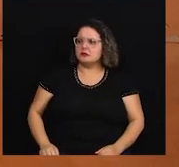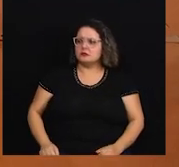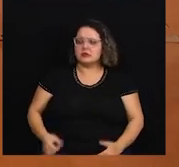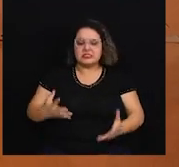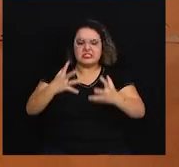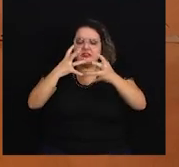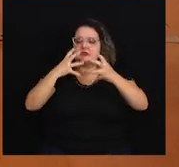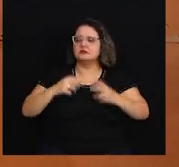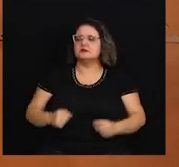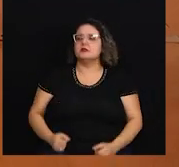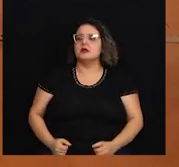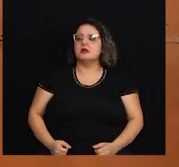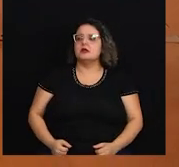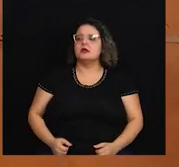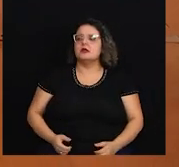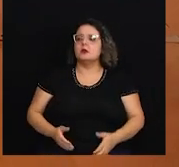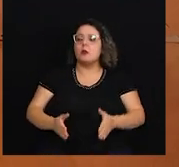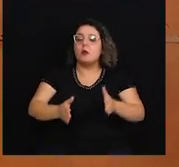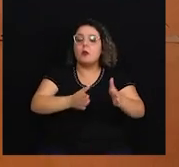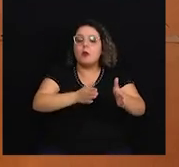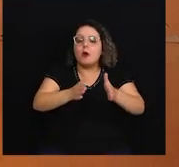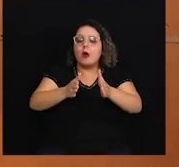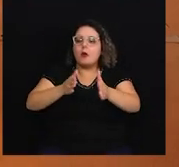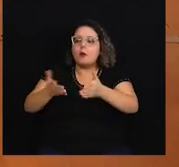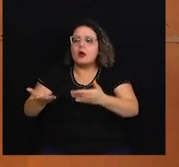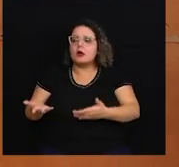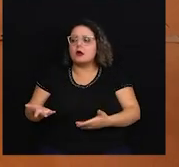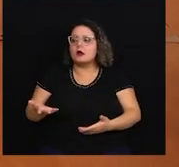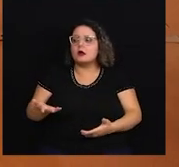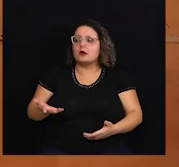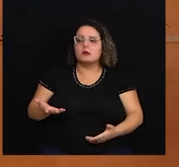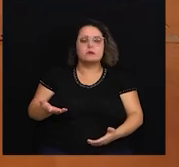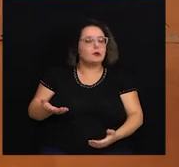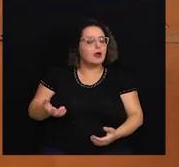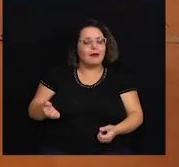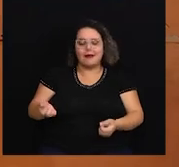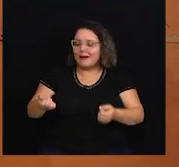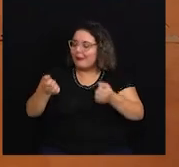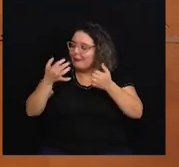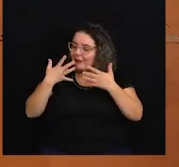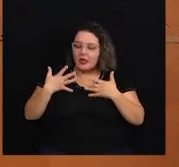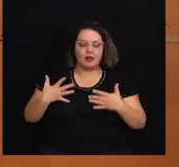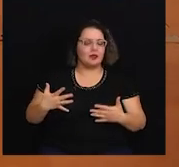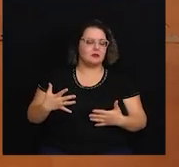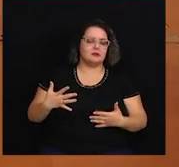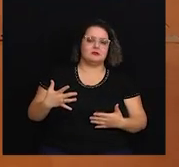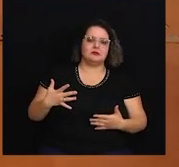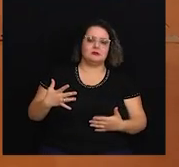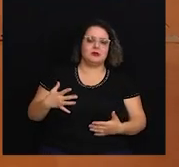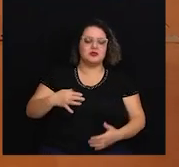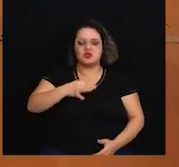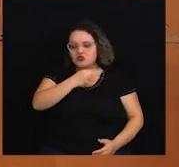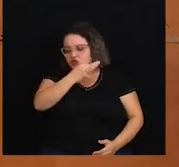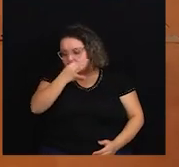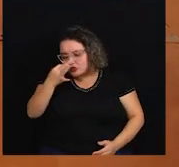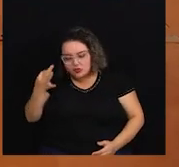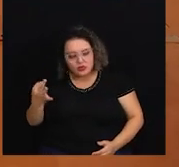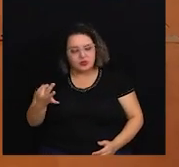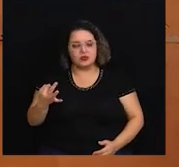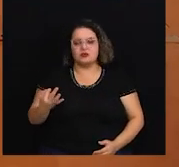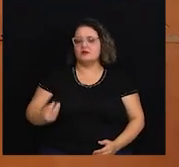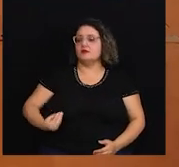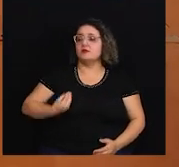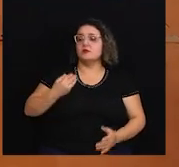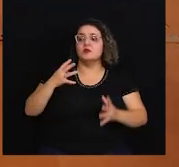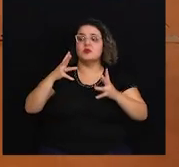são passagem te digo é muito privilégio é muito privilégio você poder passar por tudo isso